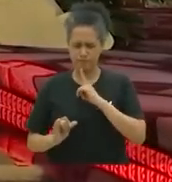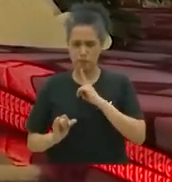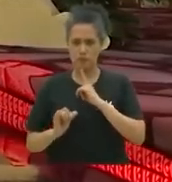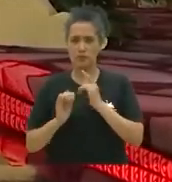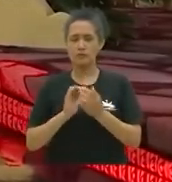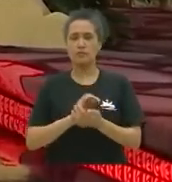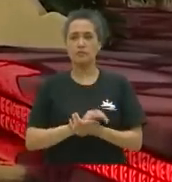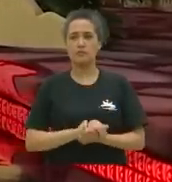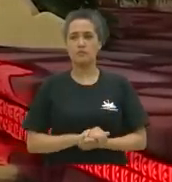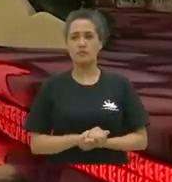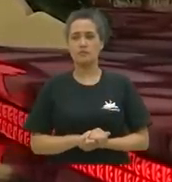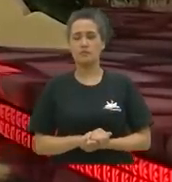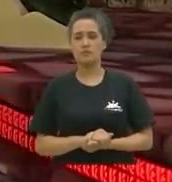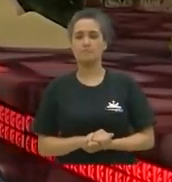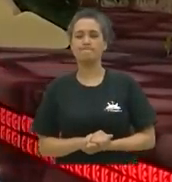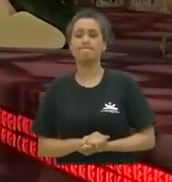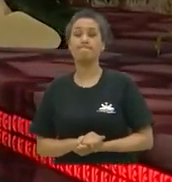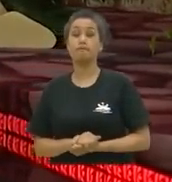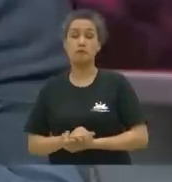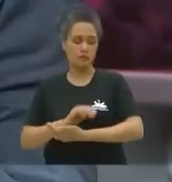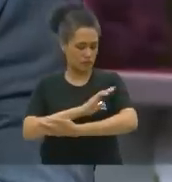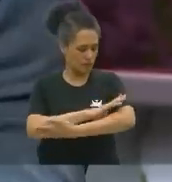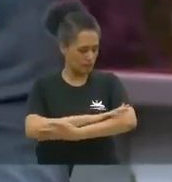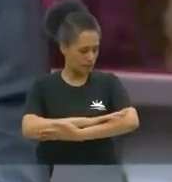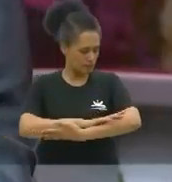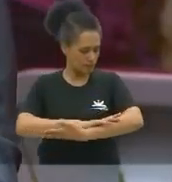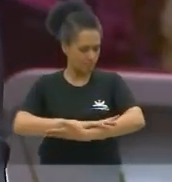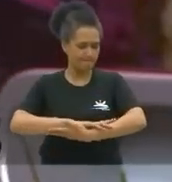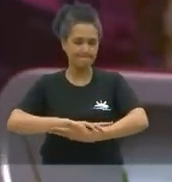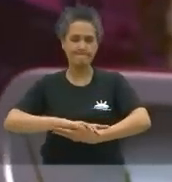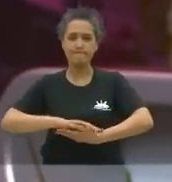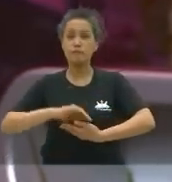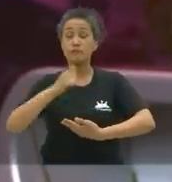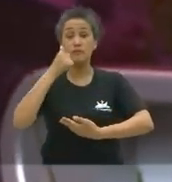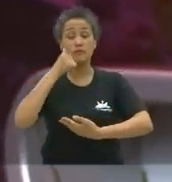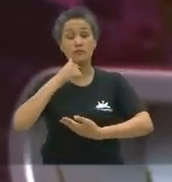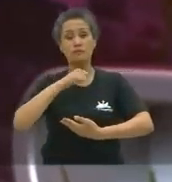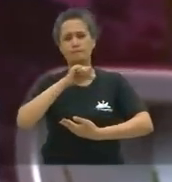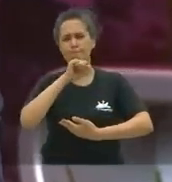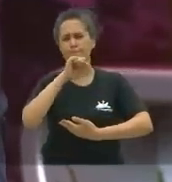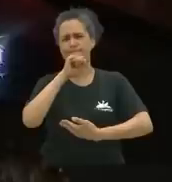nos braços da mãe puseram o filho